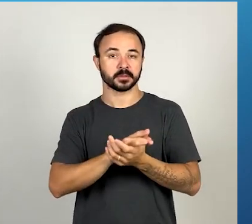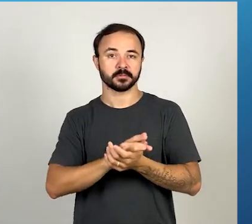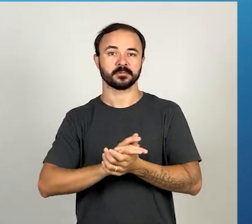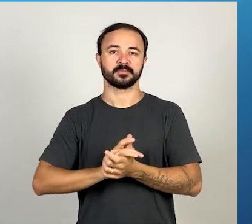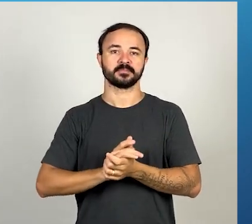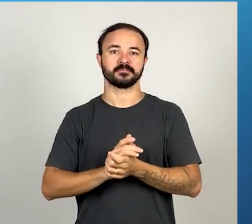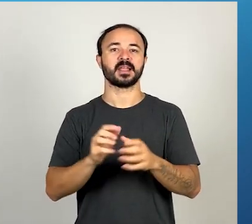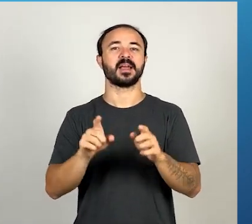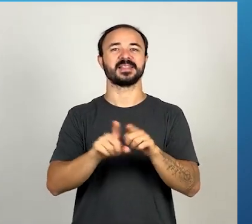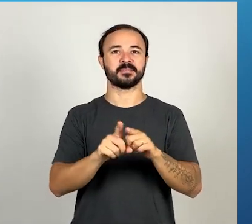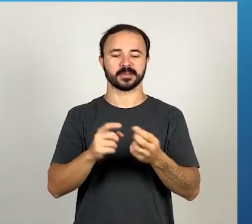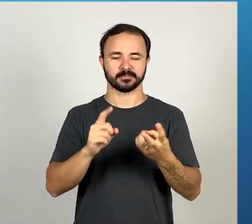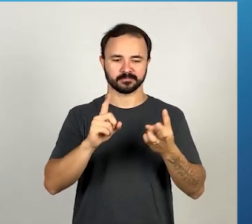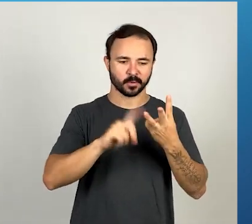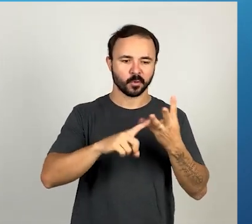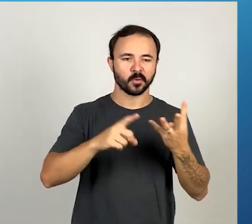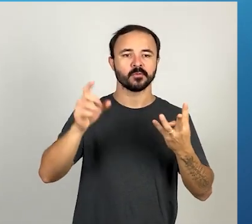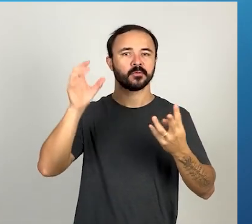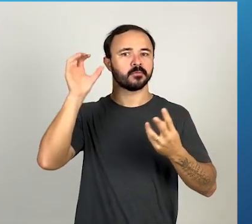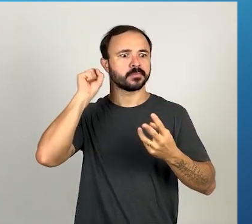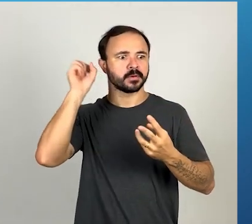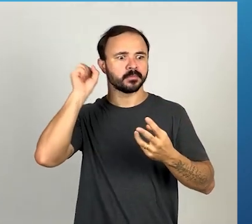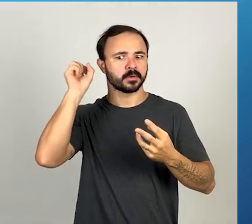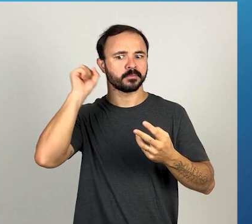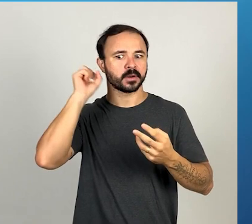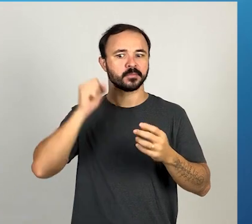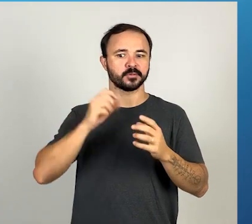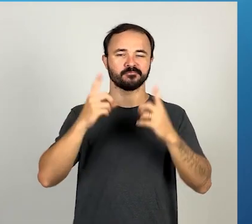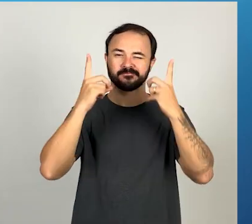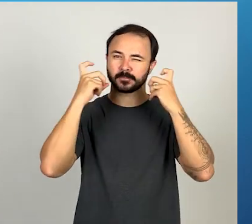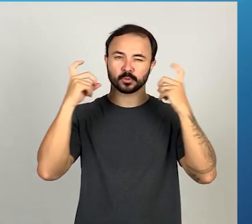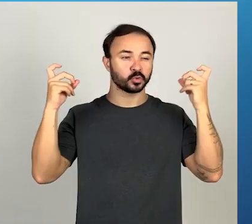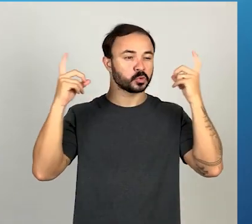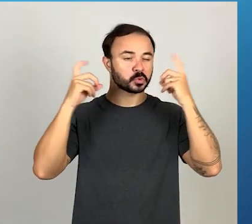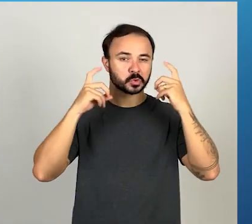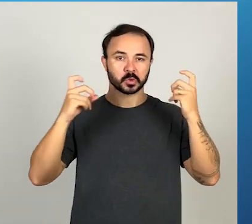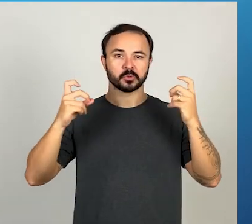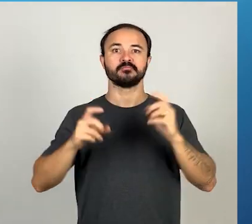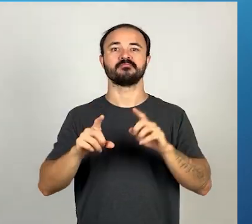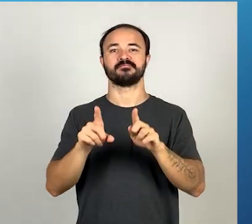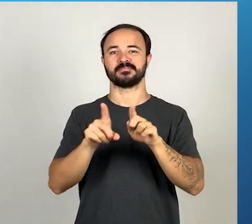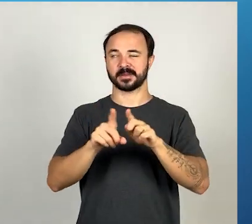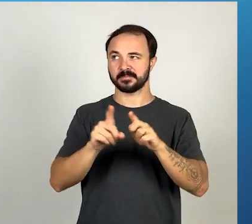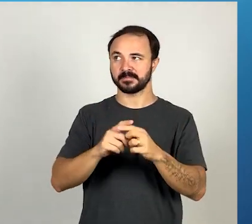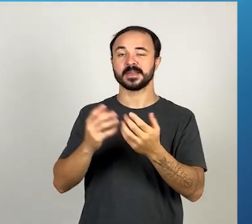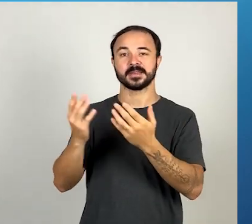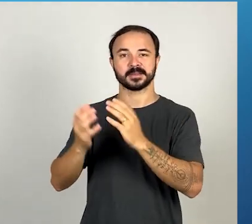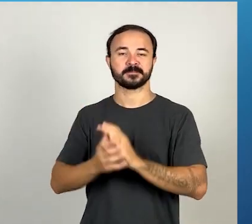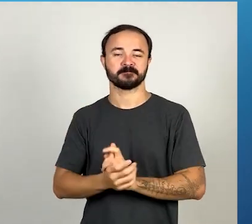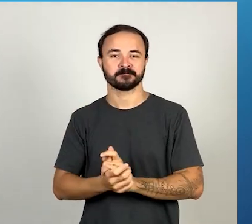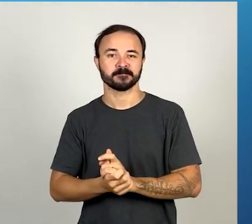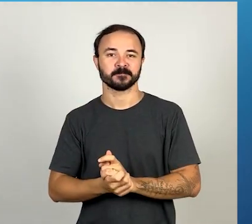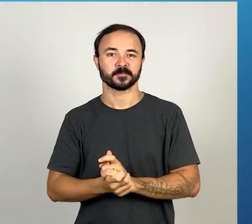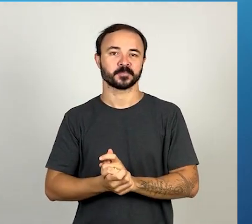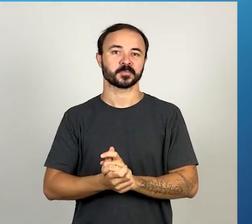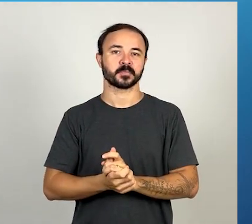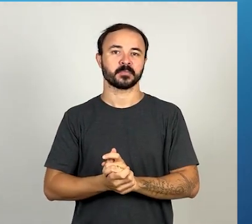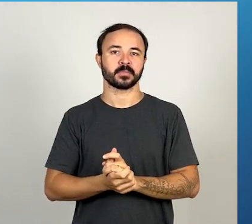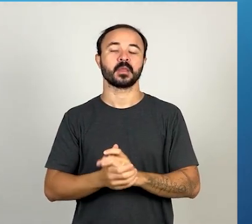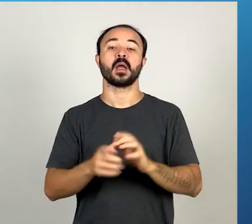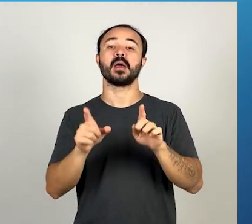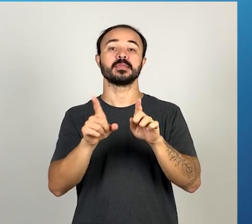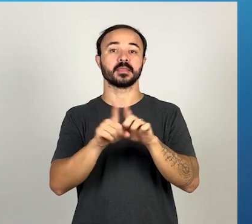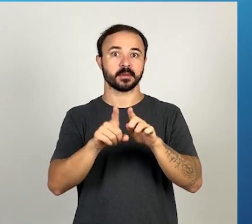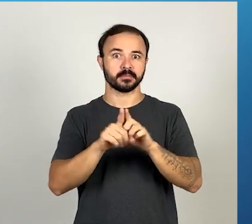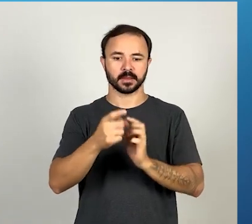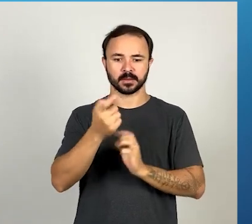que são como se fossem buzinas. Essas buzinas vão emitir algum tipo de som. Nós temos também a possibilidade